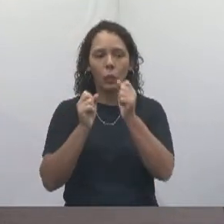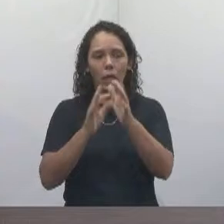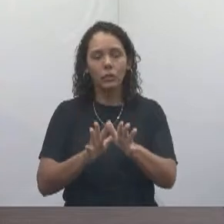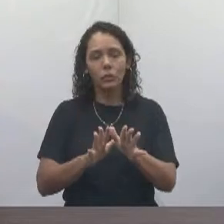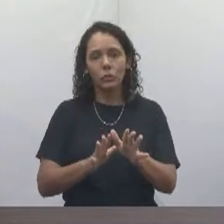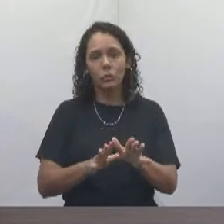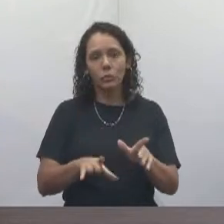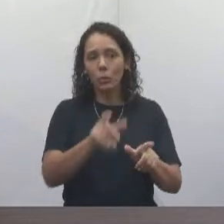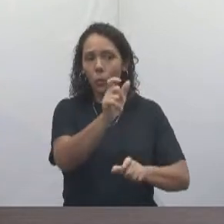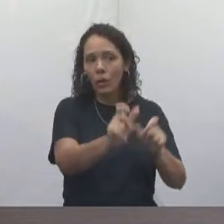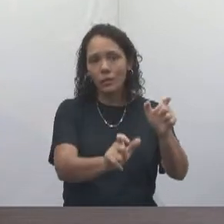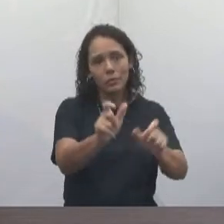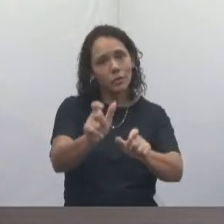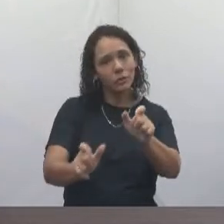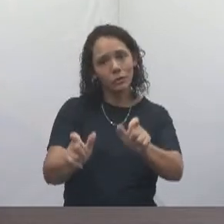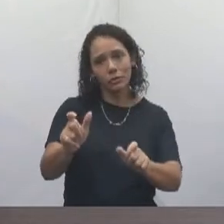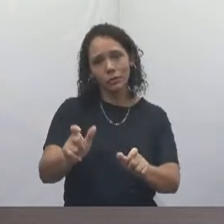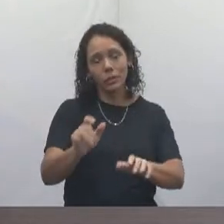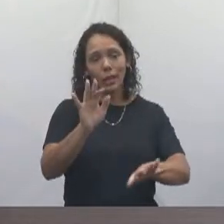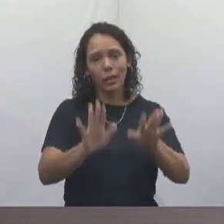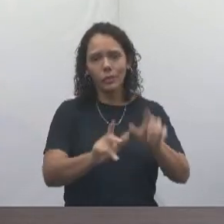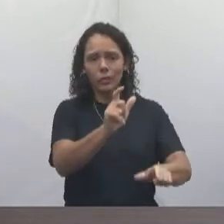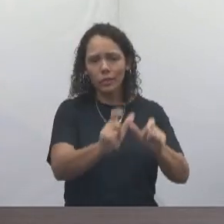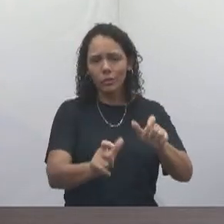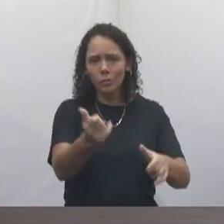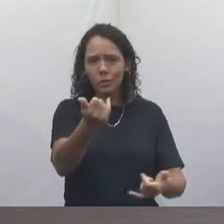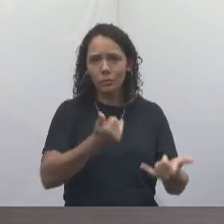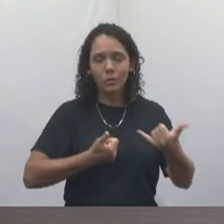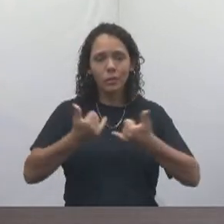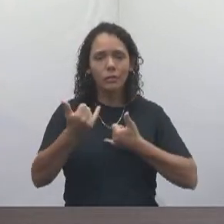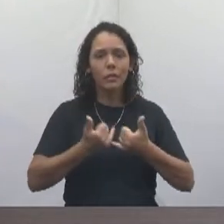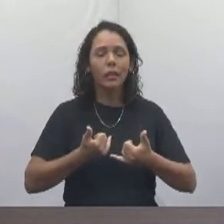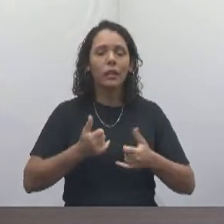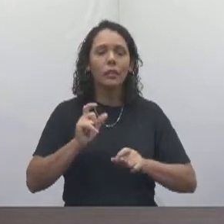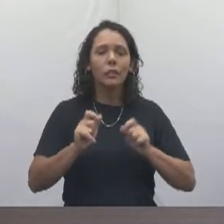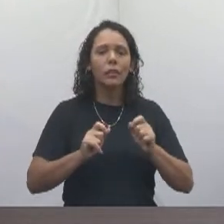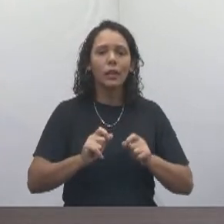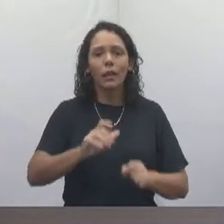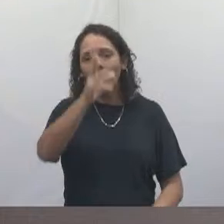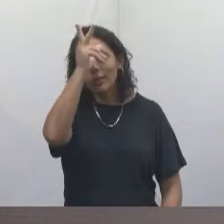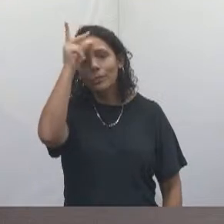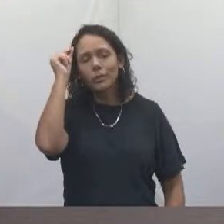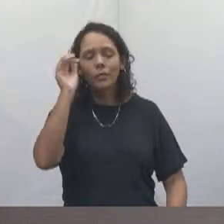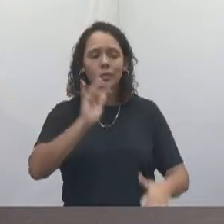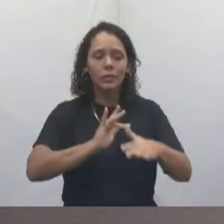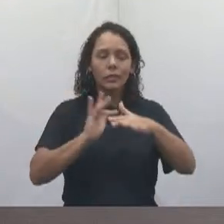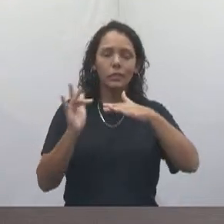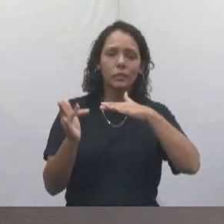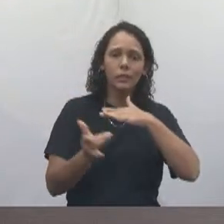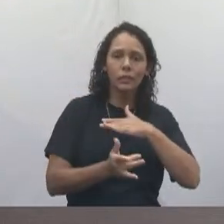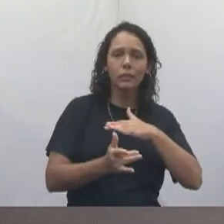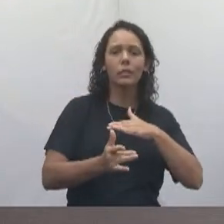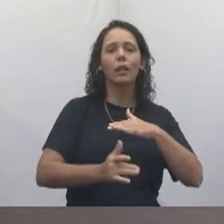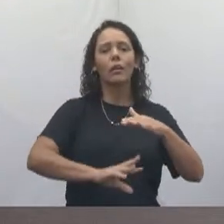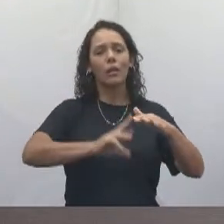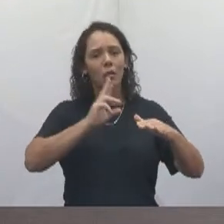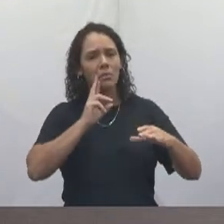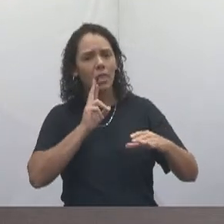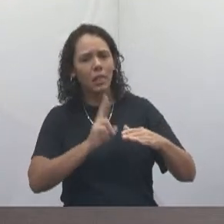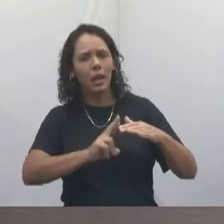quantos munícipes me mandam casos aqui de o prefeito na rede social, né, dar